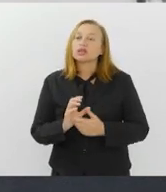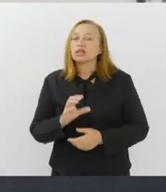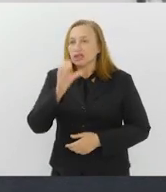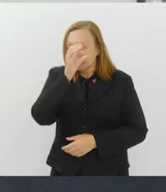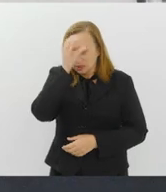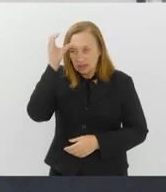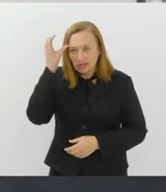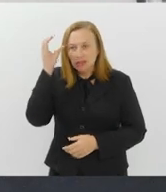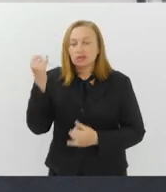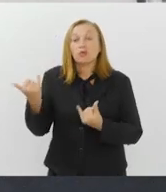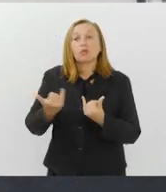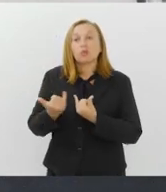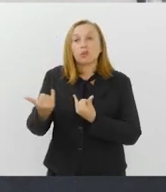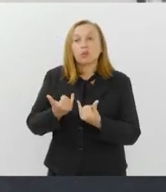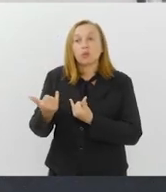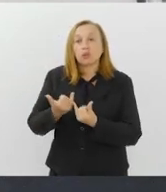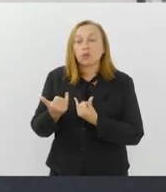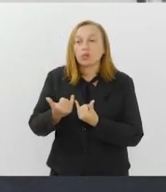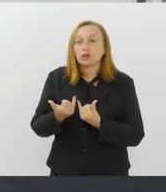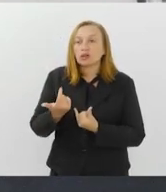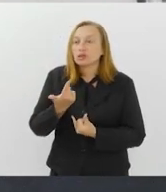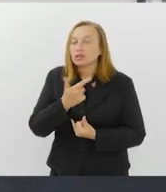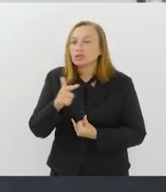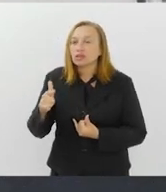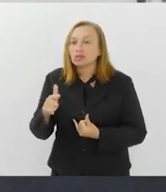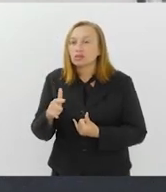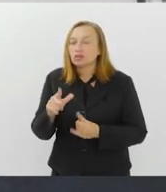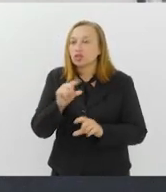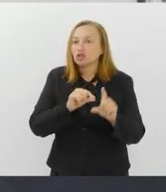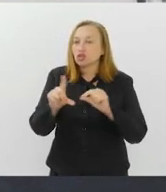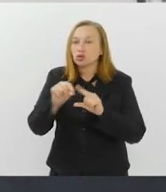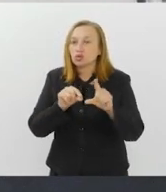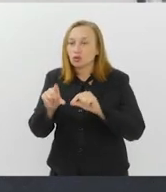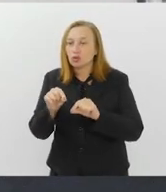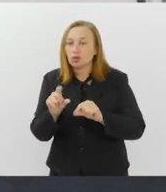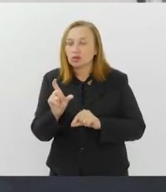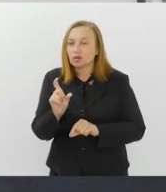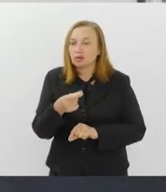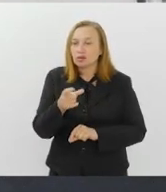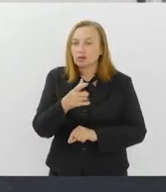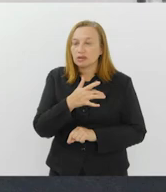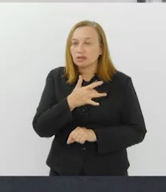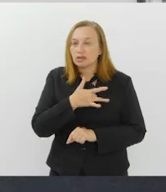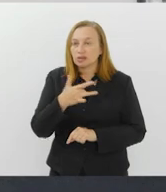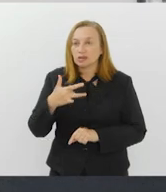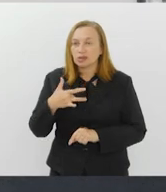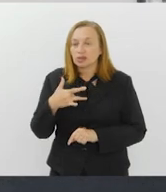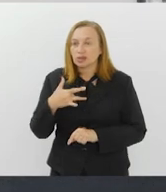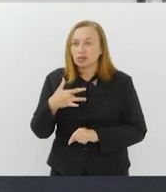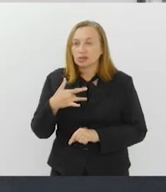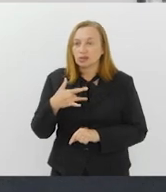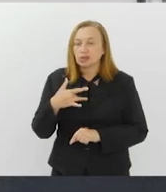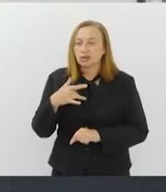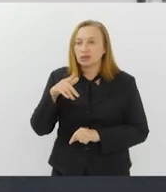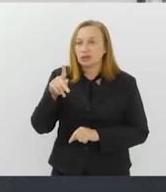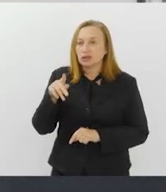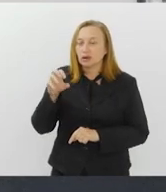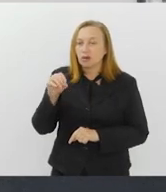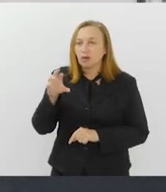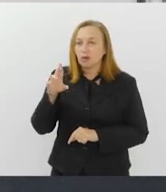são informados de que não existem opções de planos disponíveis para